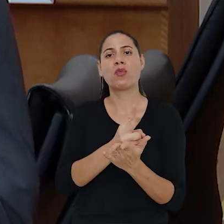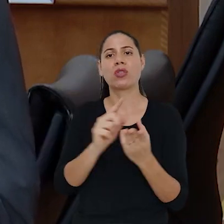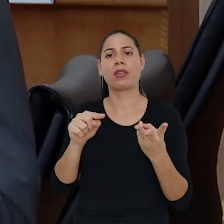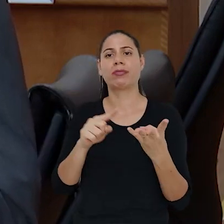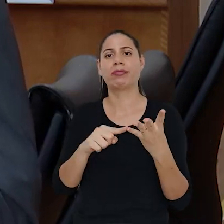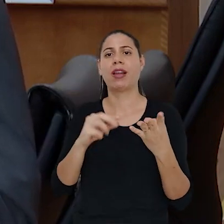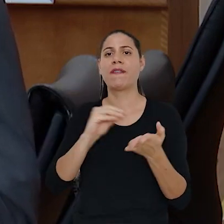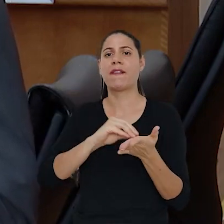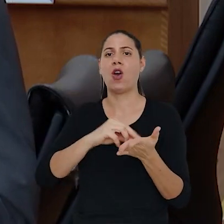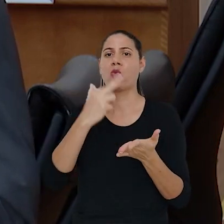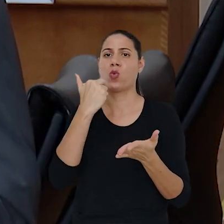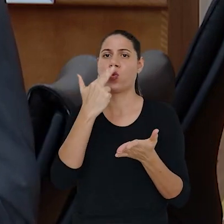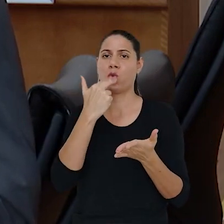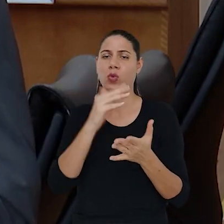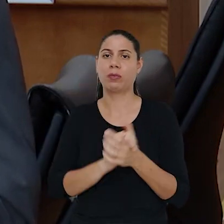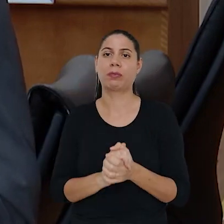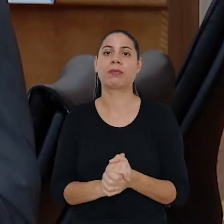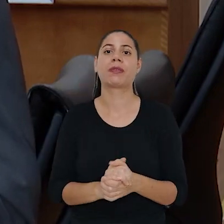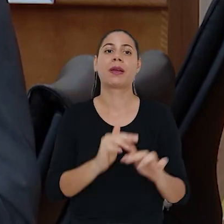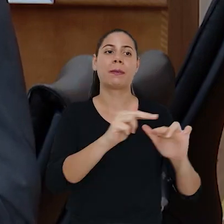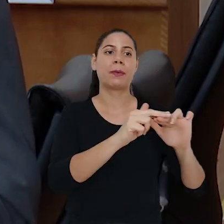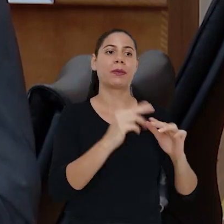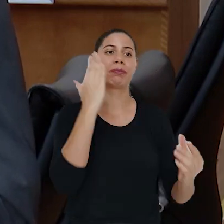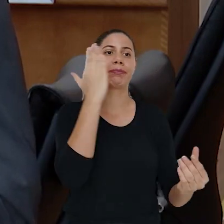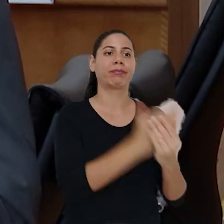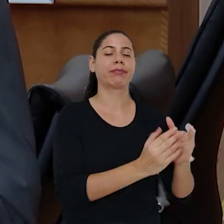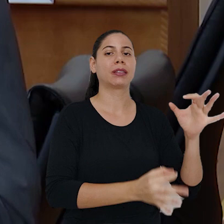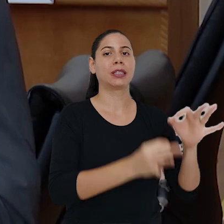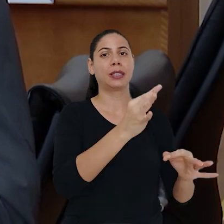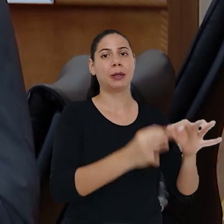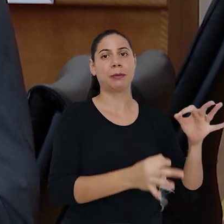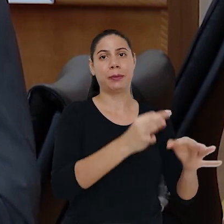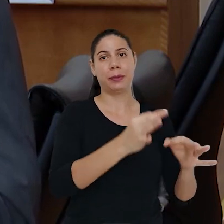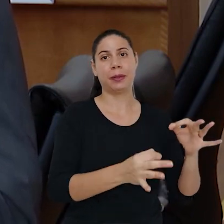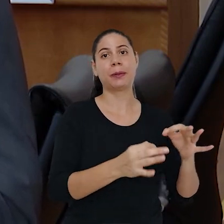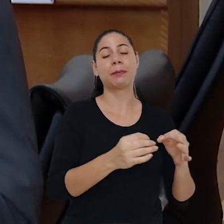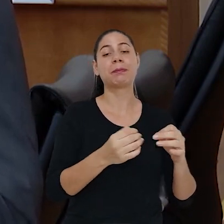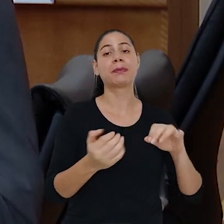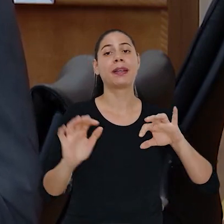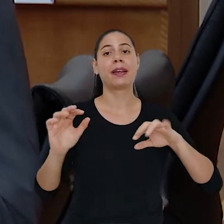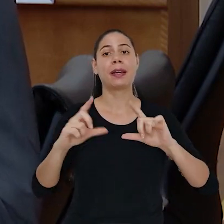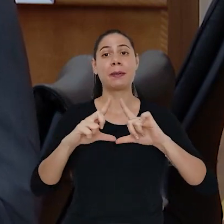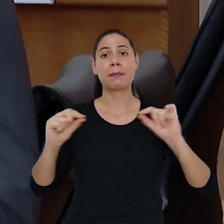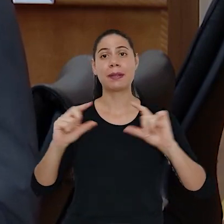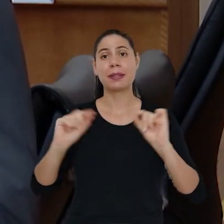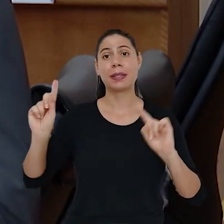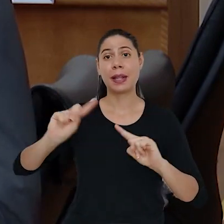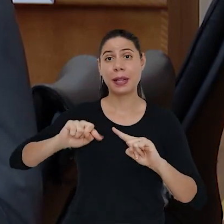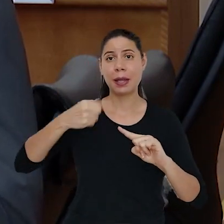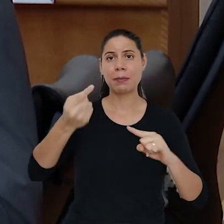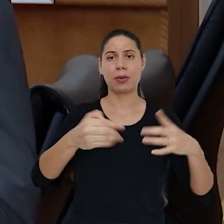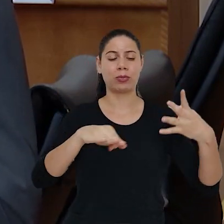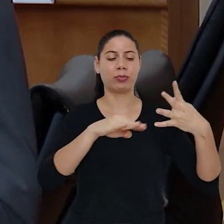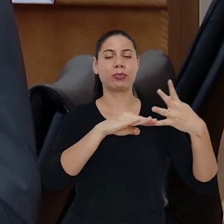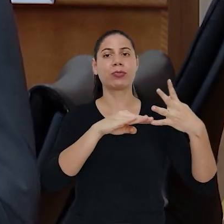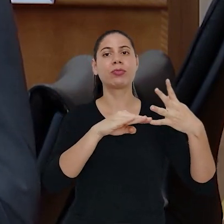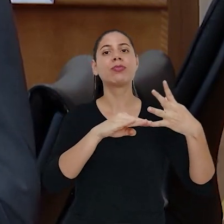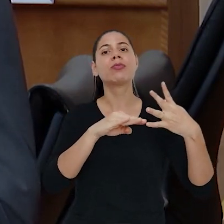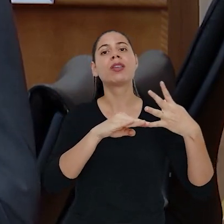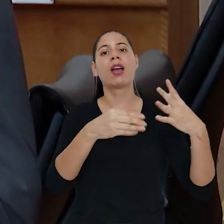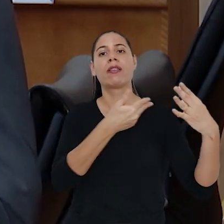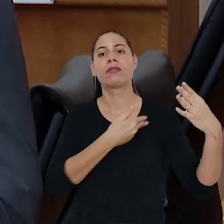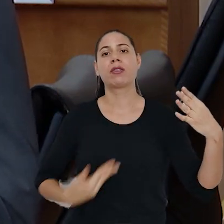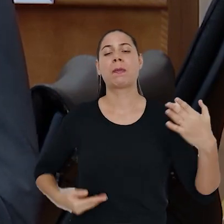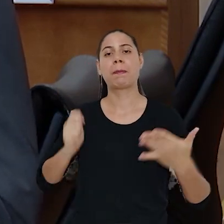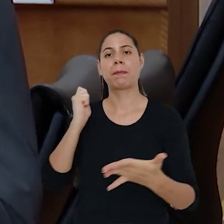desnutrição. O caso dela veio parar aqui no Tribunal Regional Federal da Primeira Região em Brasília, depois que, na primeira instância, a União foi